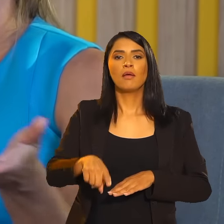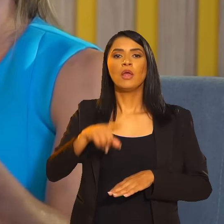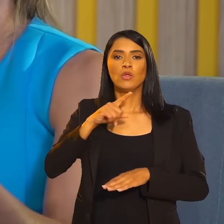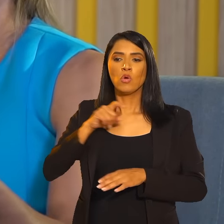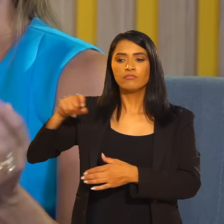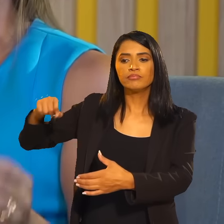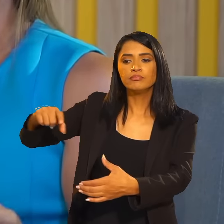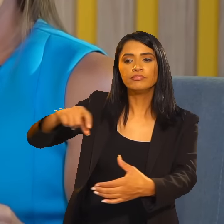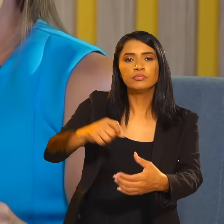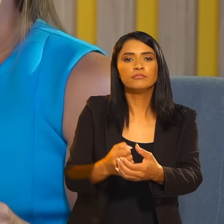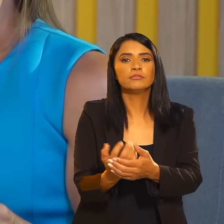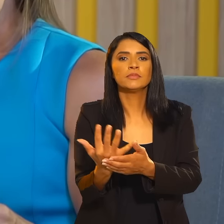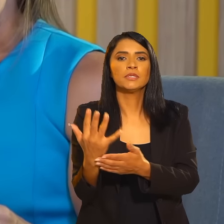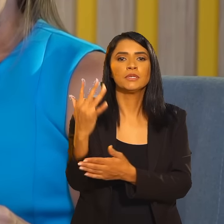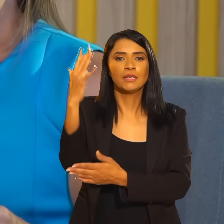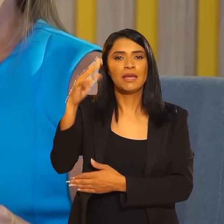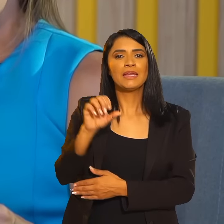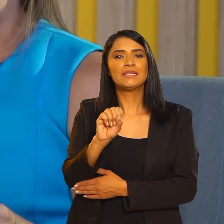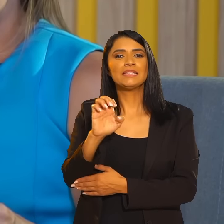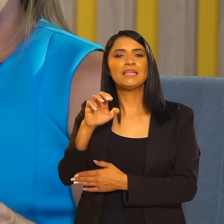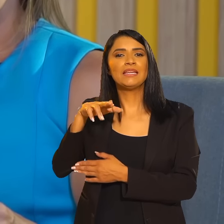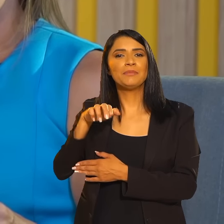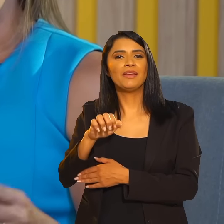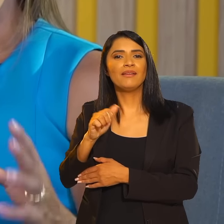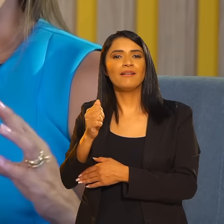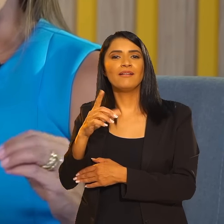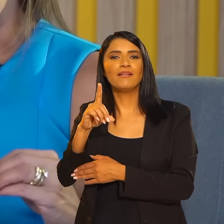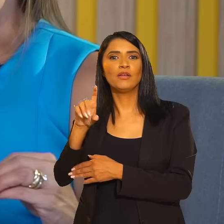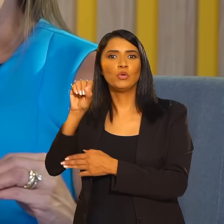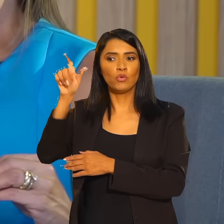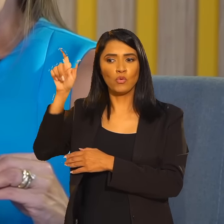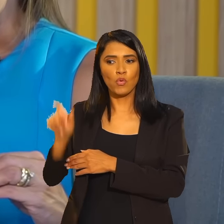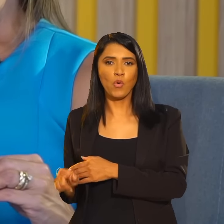do semeador, E um aspecto interessante que a lição